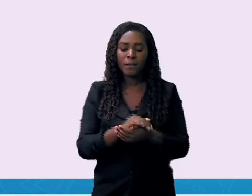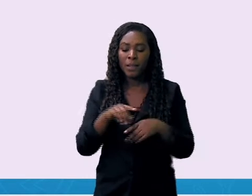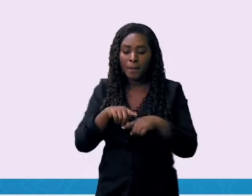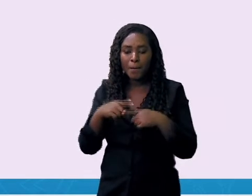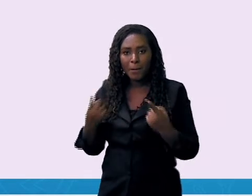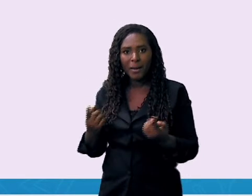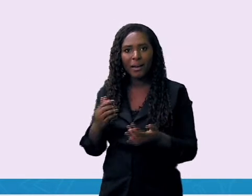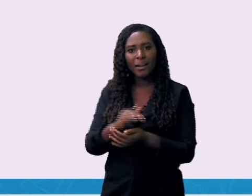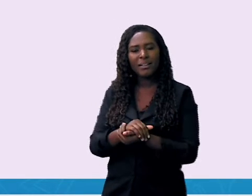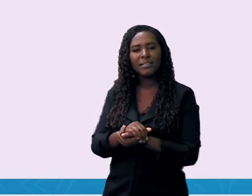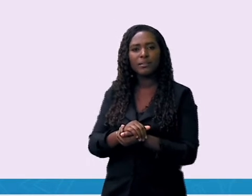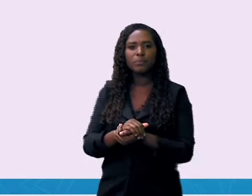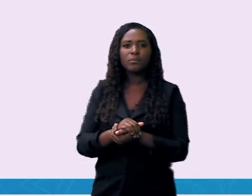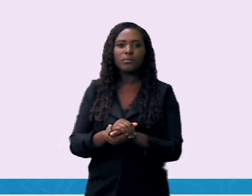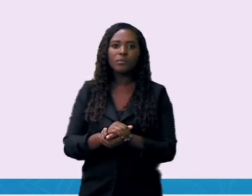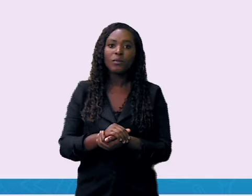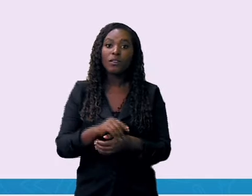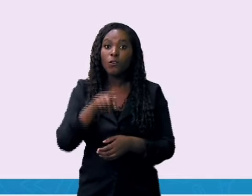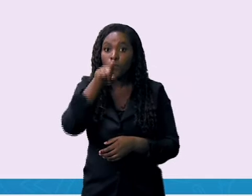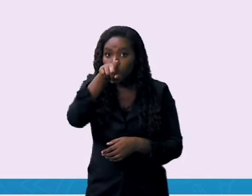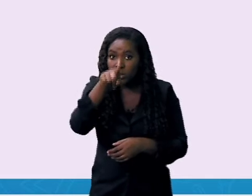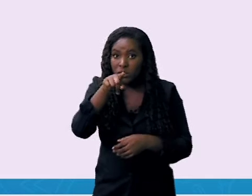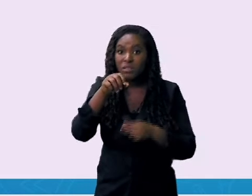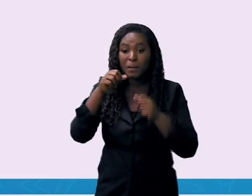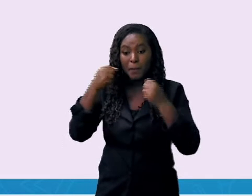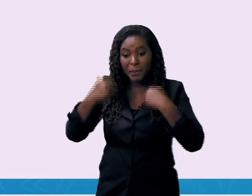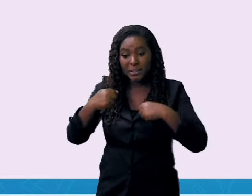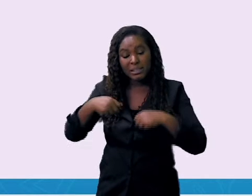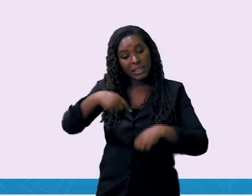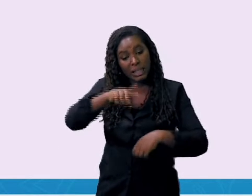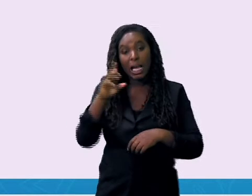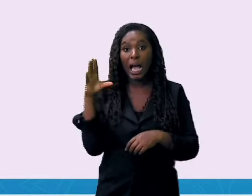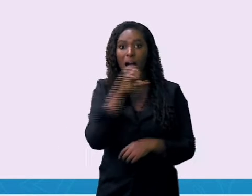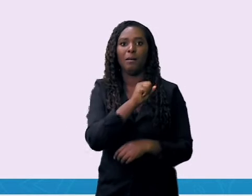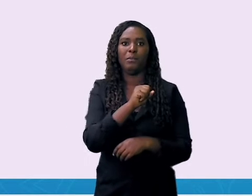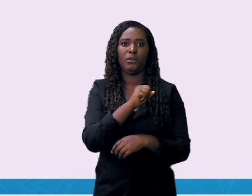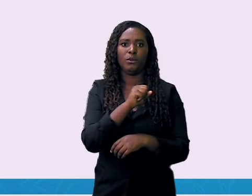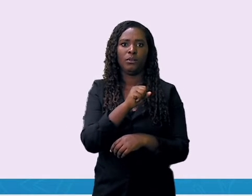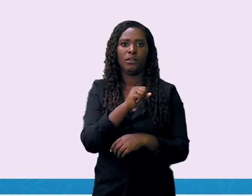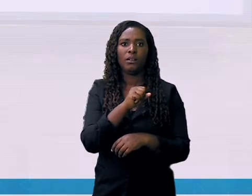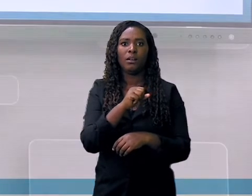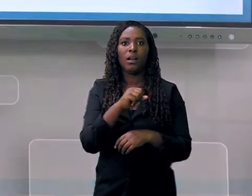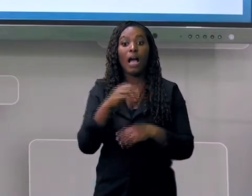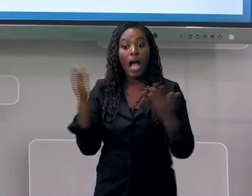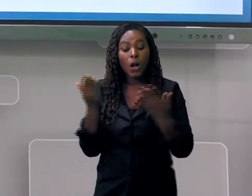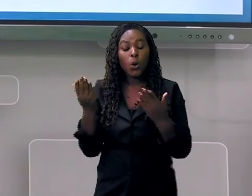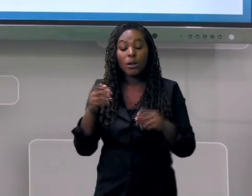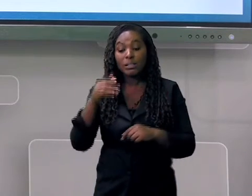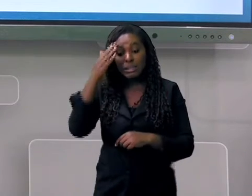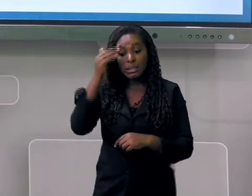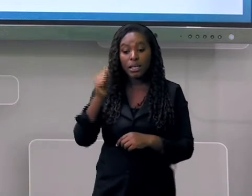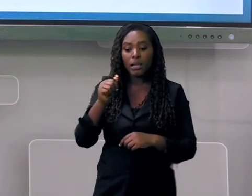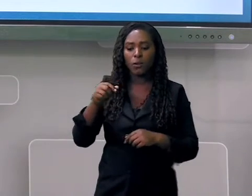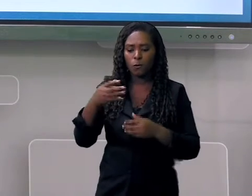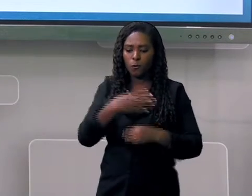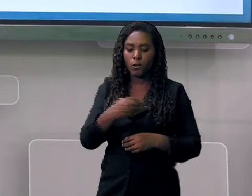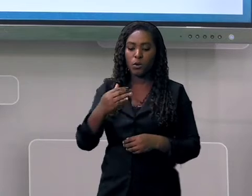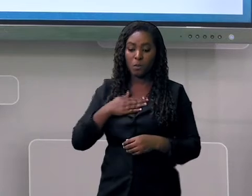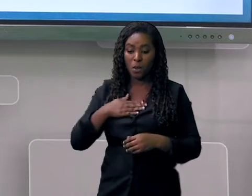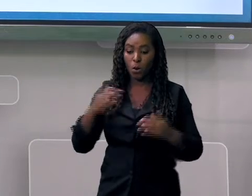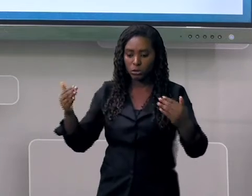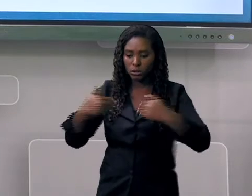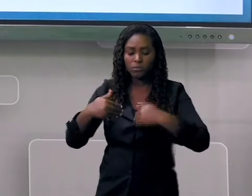você começou a intervenção cedo. Por mais que você faça atividades para estimular seu filho, busque por uma